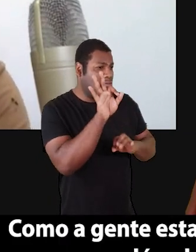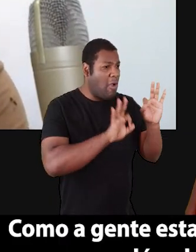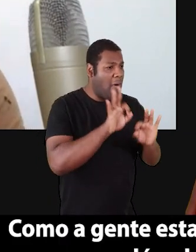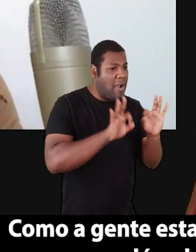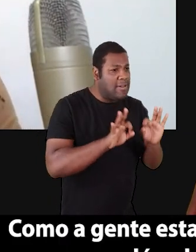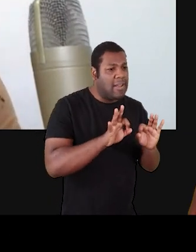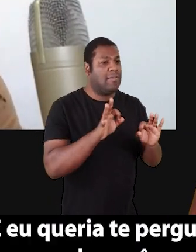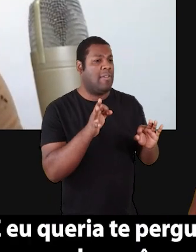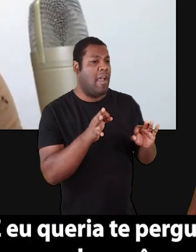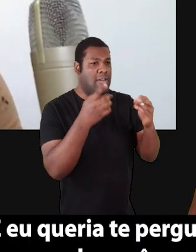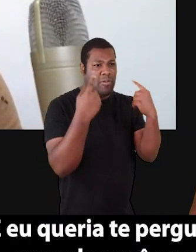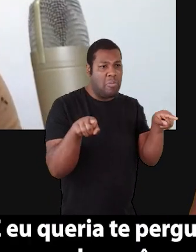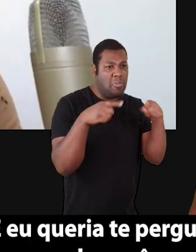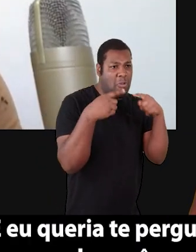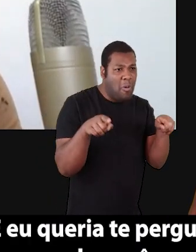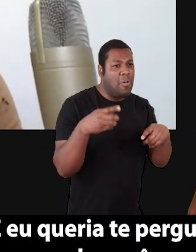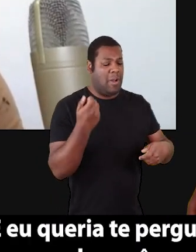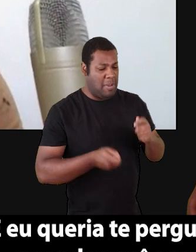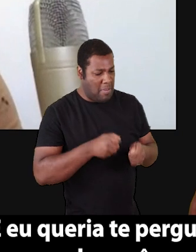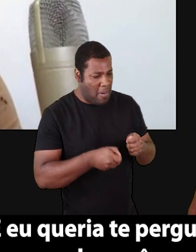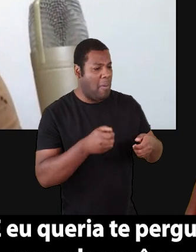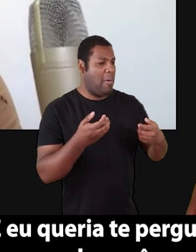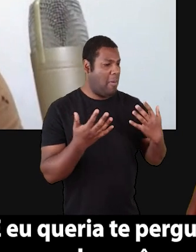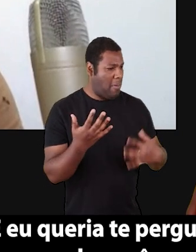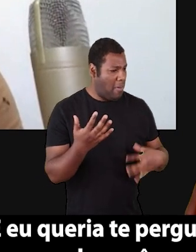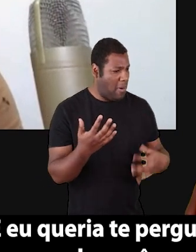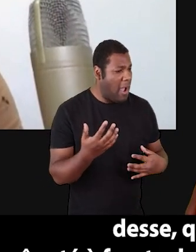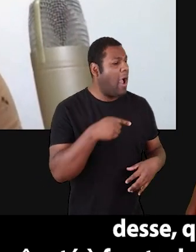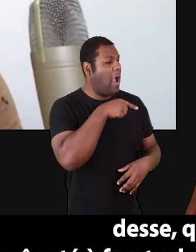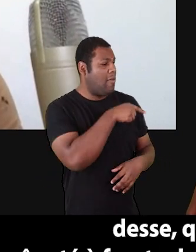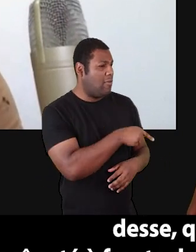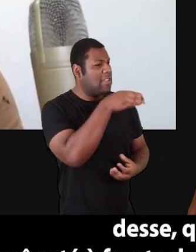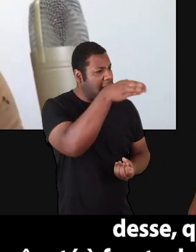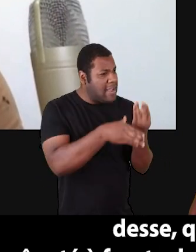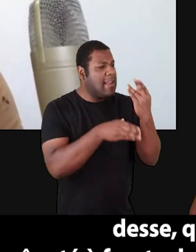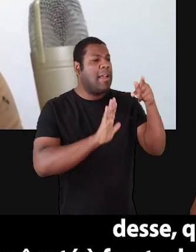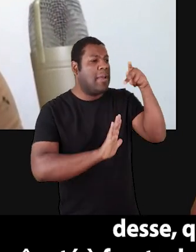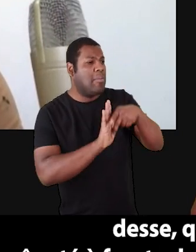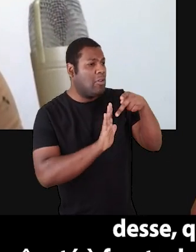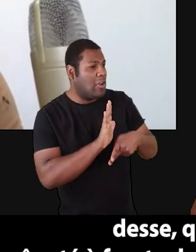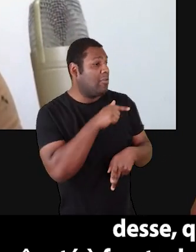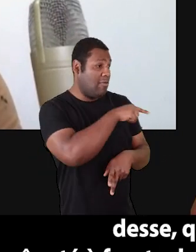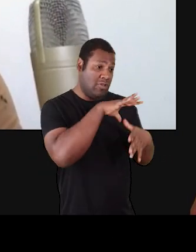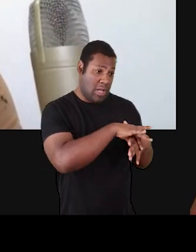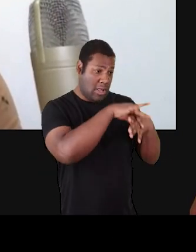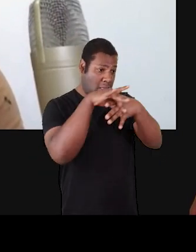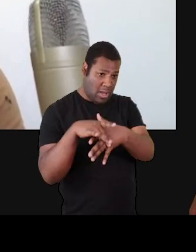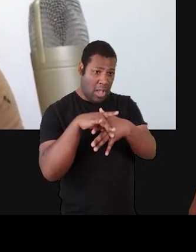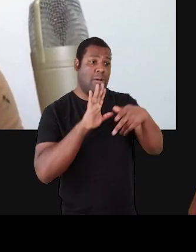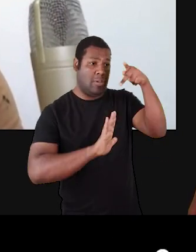tocar, né? Eu queria te perguntar, por exemplo, quando você assume um projeto desse, quando você está à frente de um projeto